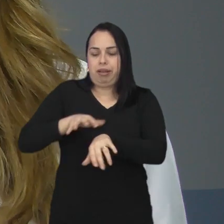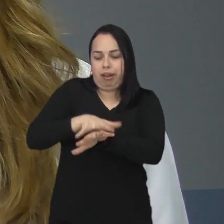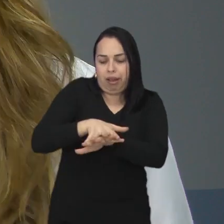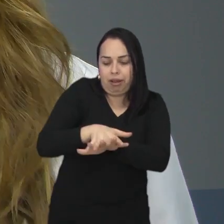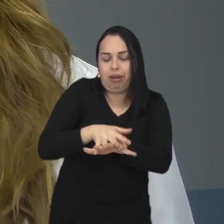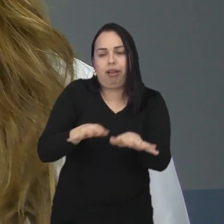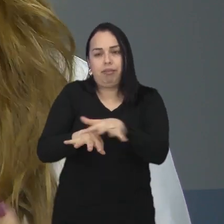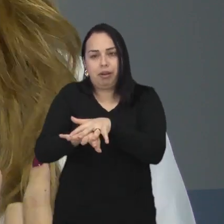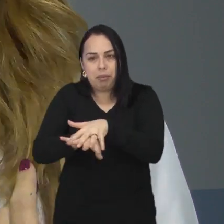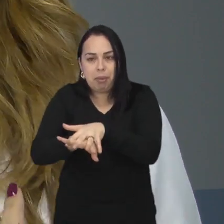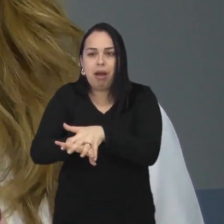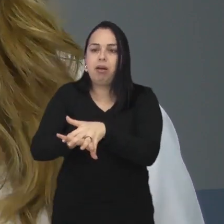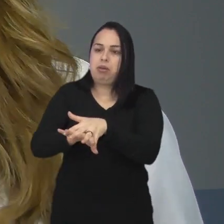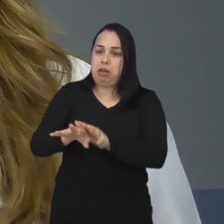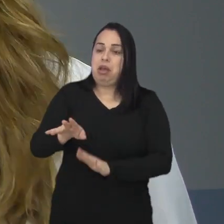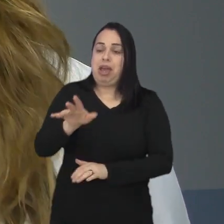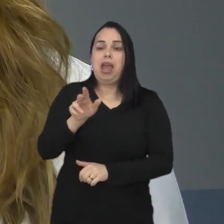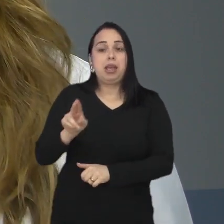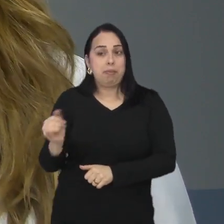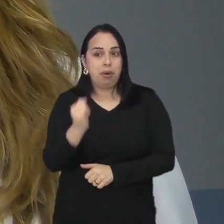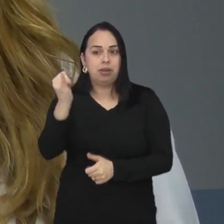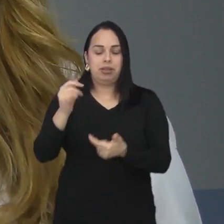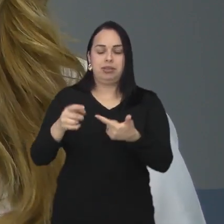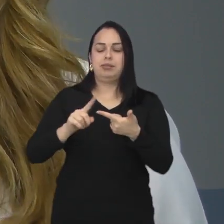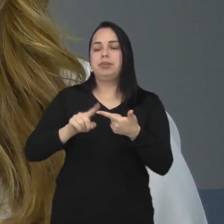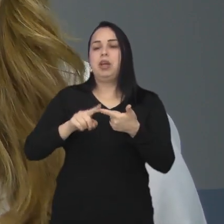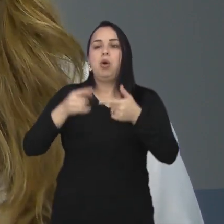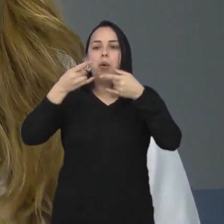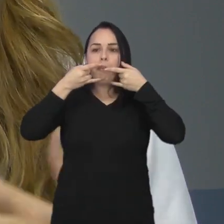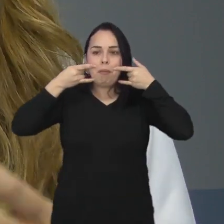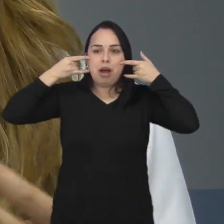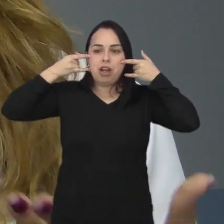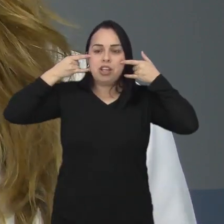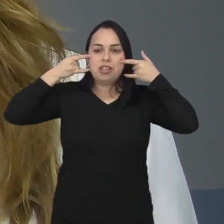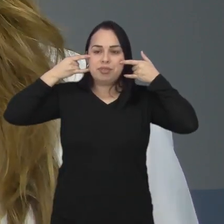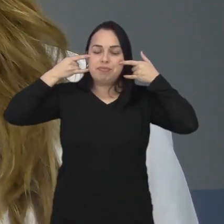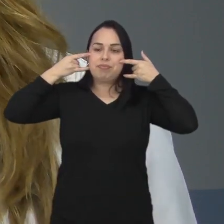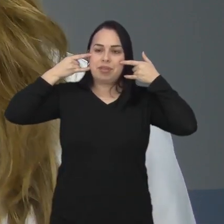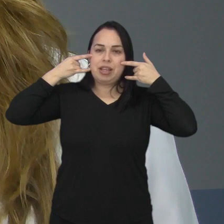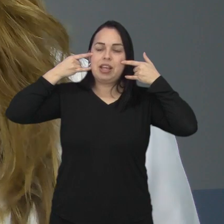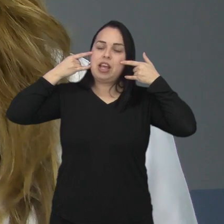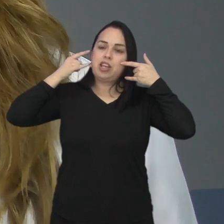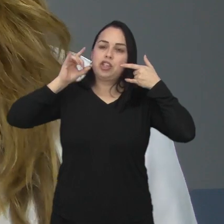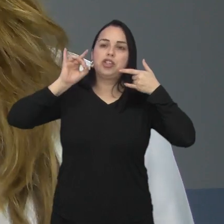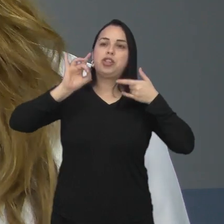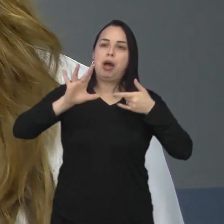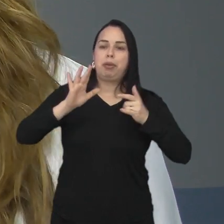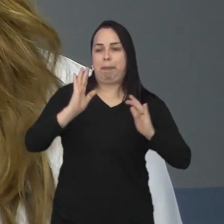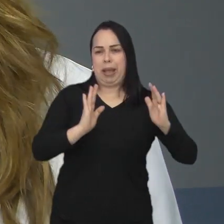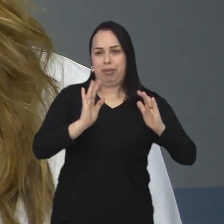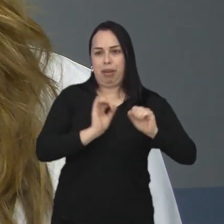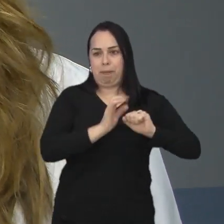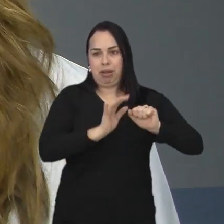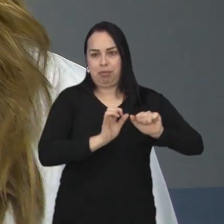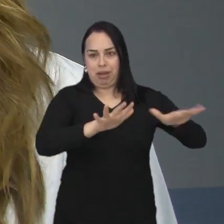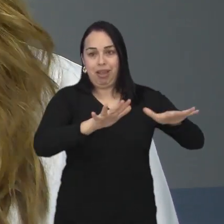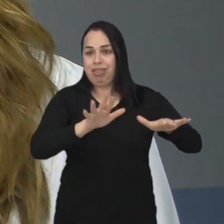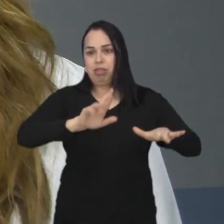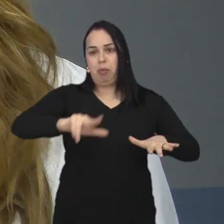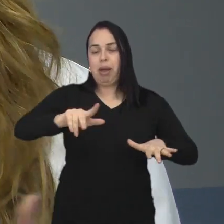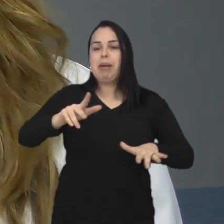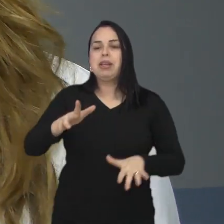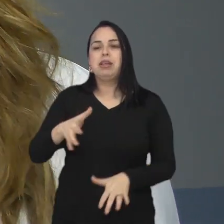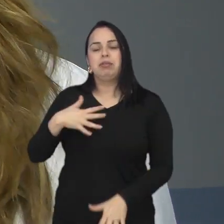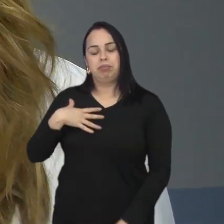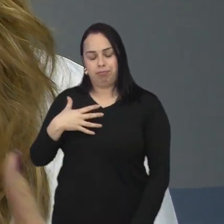já coloquei, como a lavagem das mãos, o uso de máscaras, não só pela questão da pandemia que nós vivemos, mas sim quando